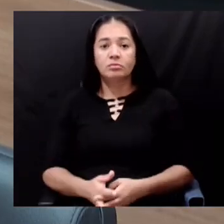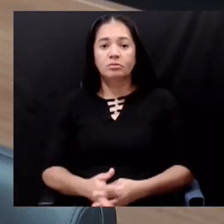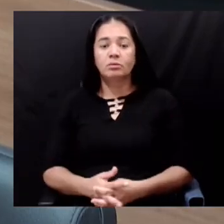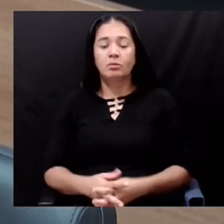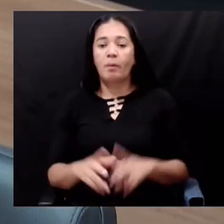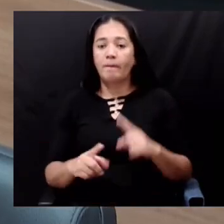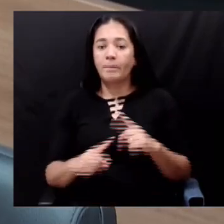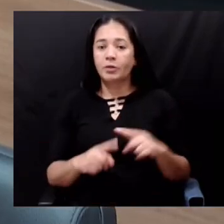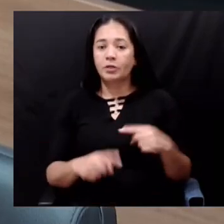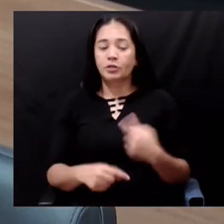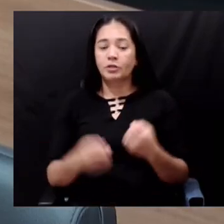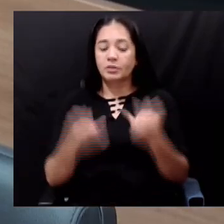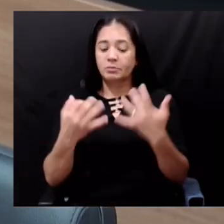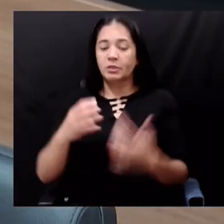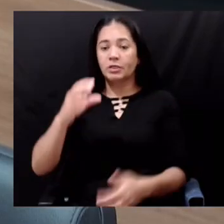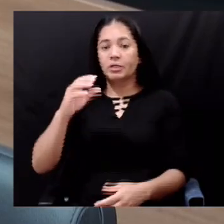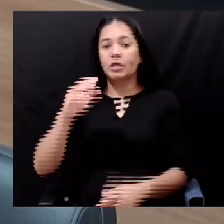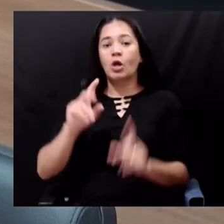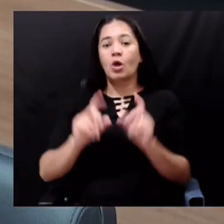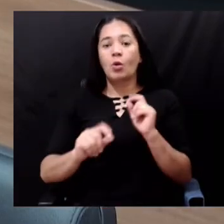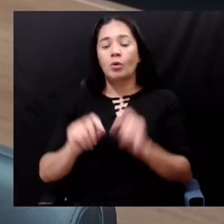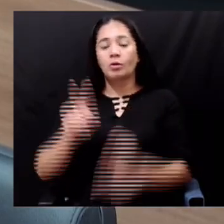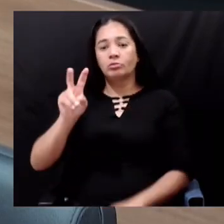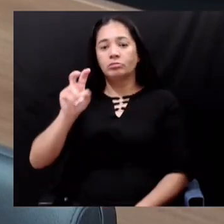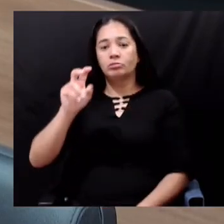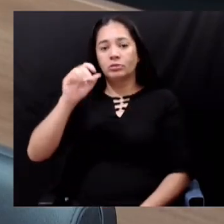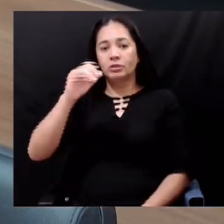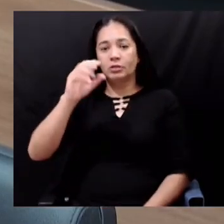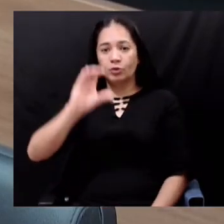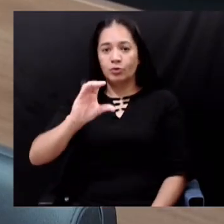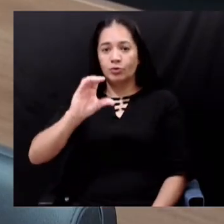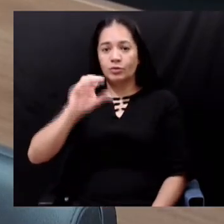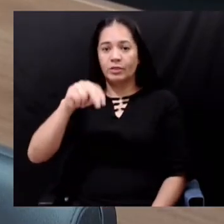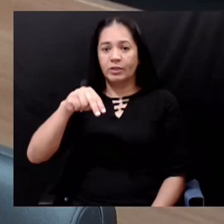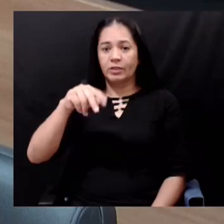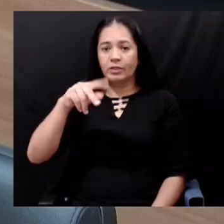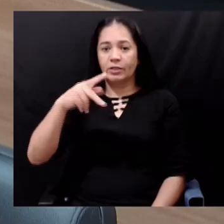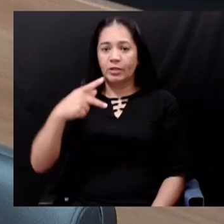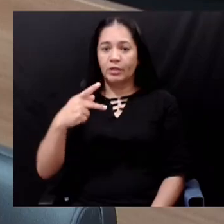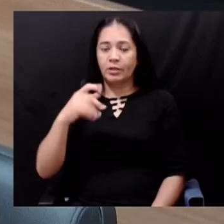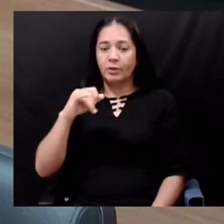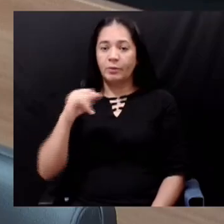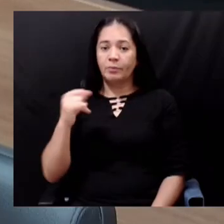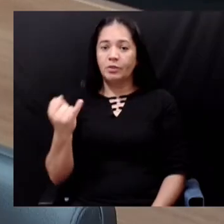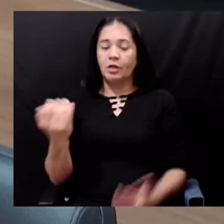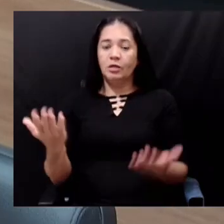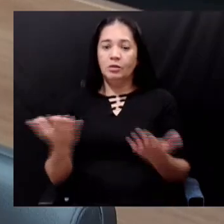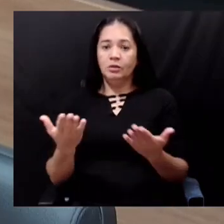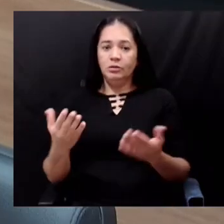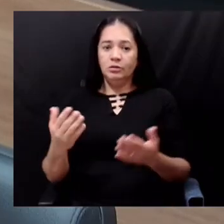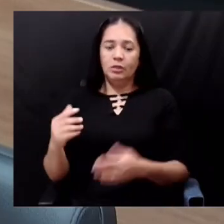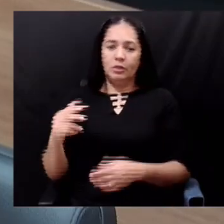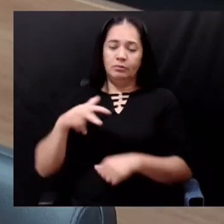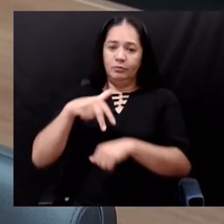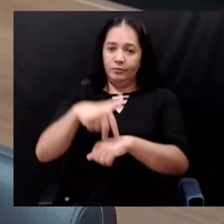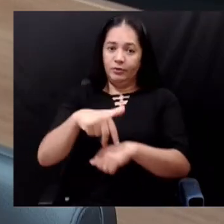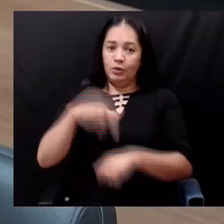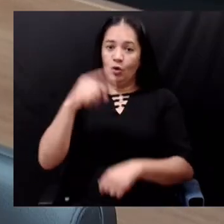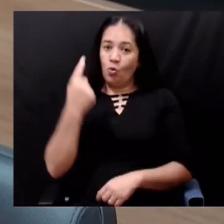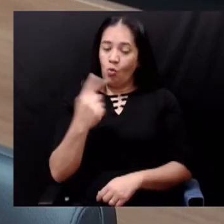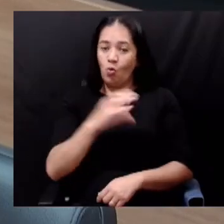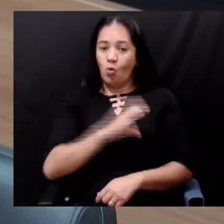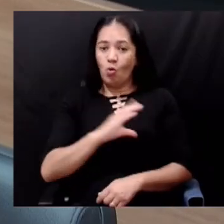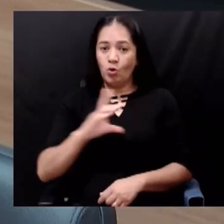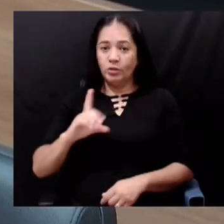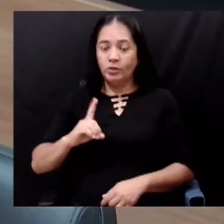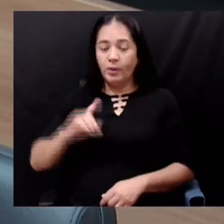CNPJ. E aí eu entendi, vem um coordenador para o cursinho